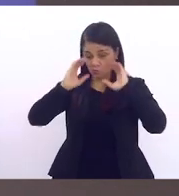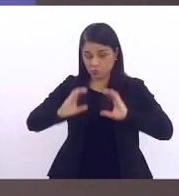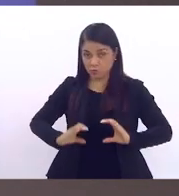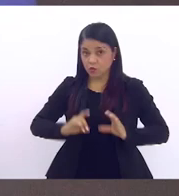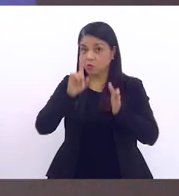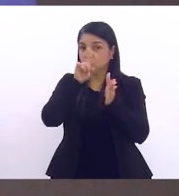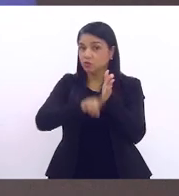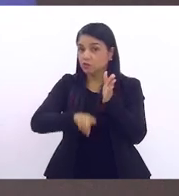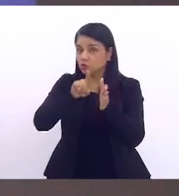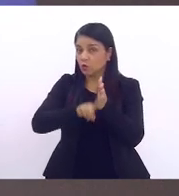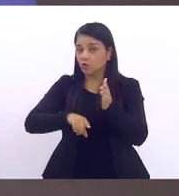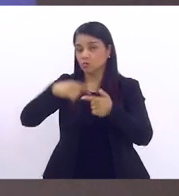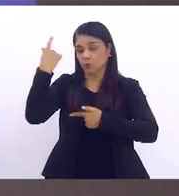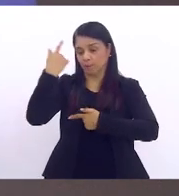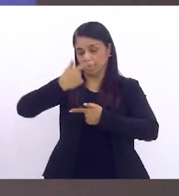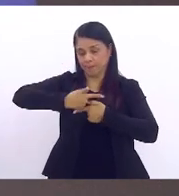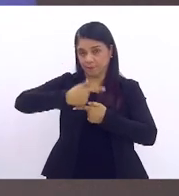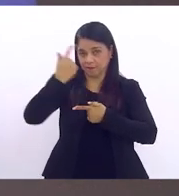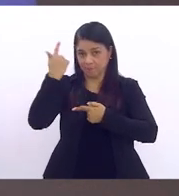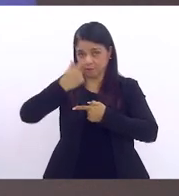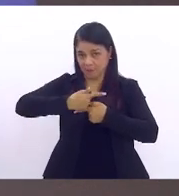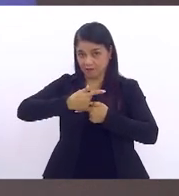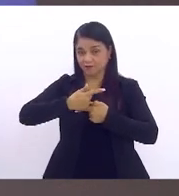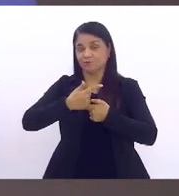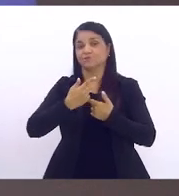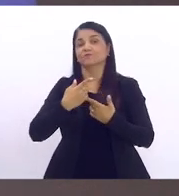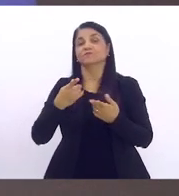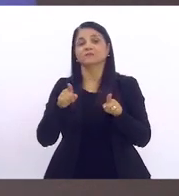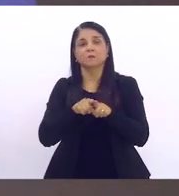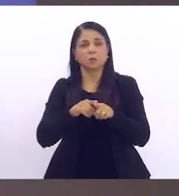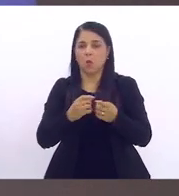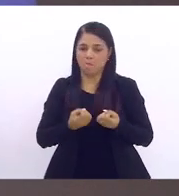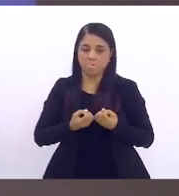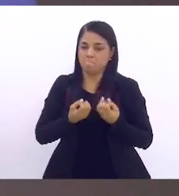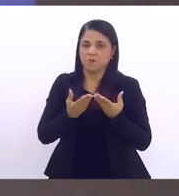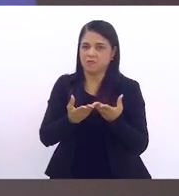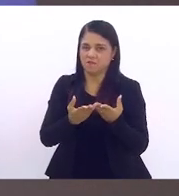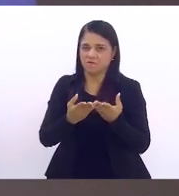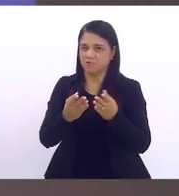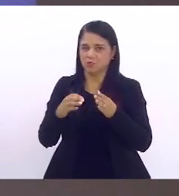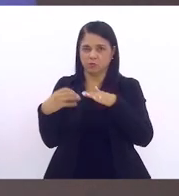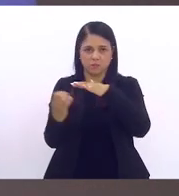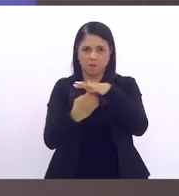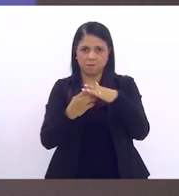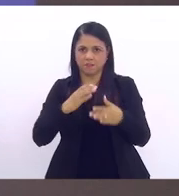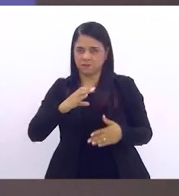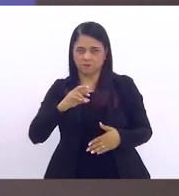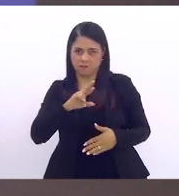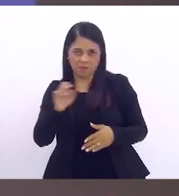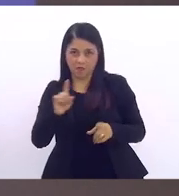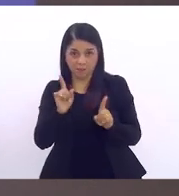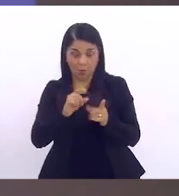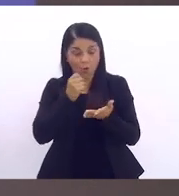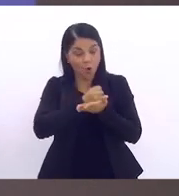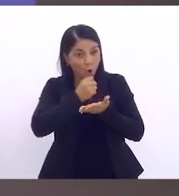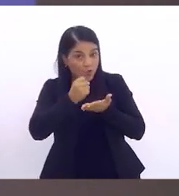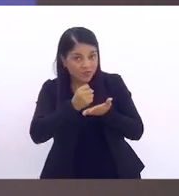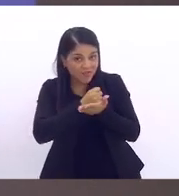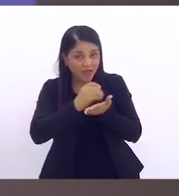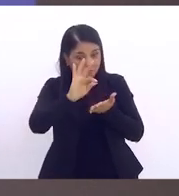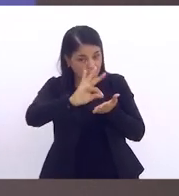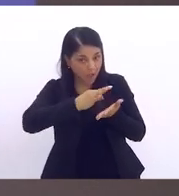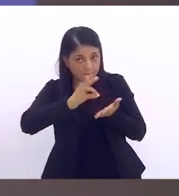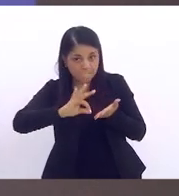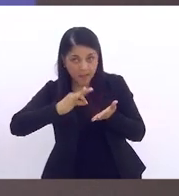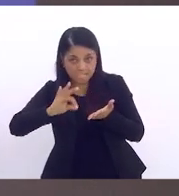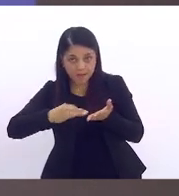desconto no pedágio isso aqui não é nenhum benefício da CCR da concessionária isso é um benefício que tá descrito em contrato de de de de